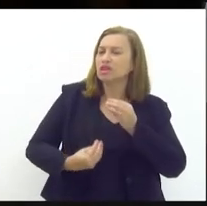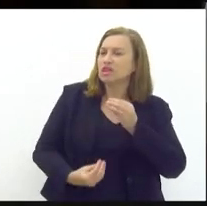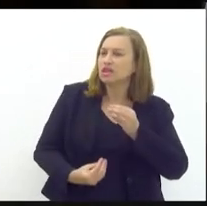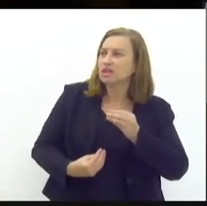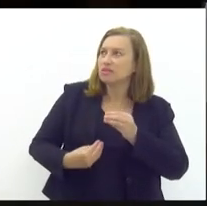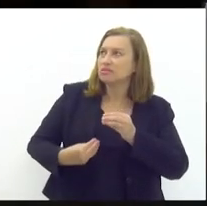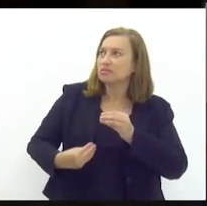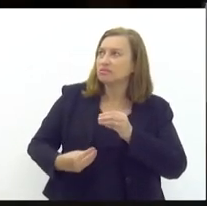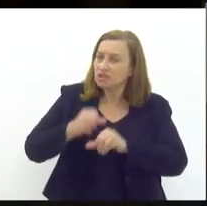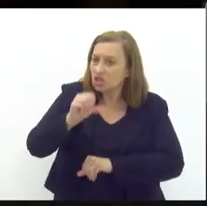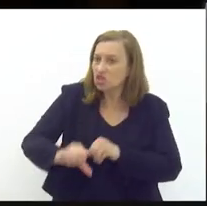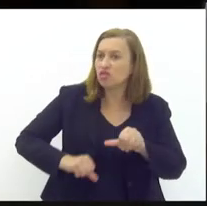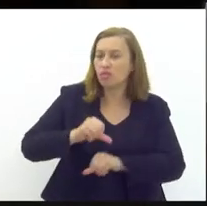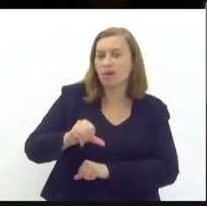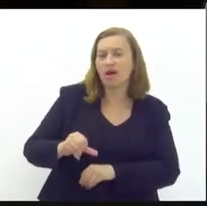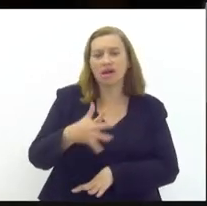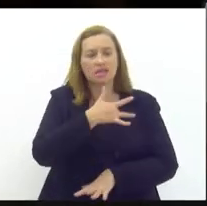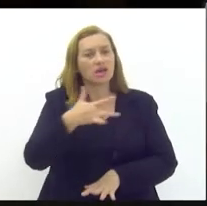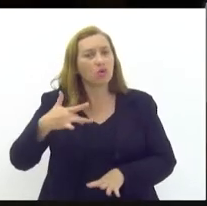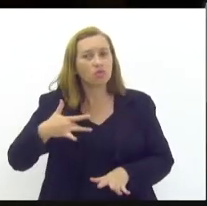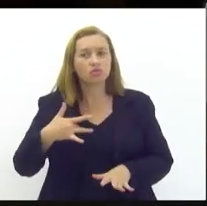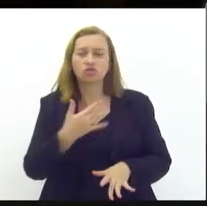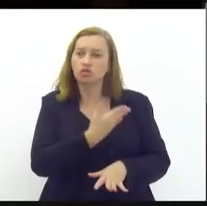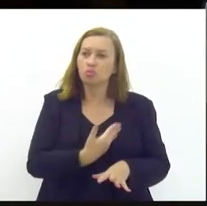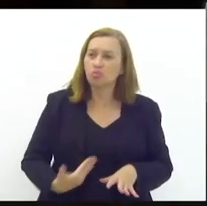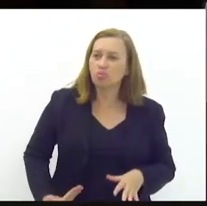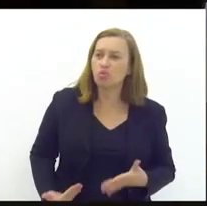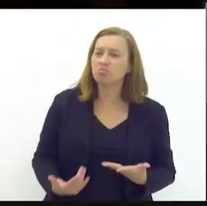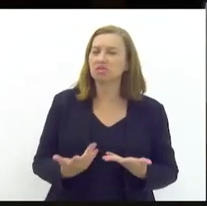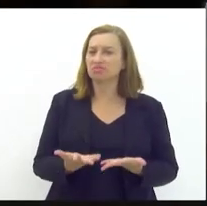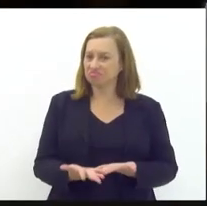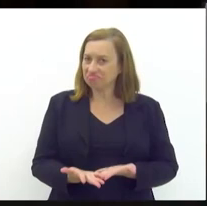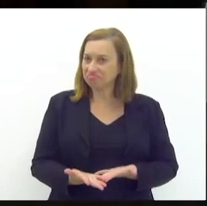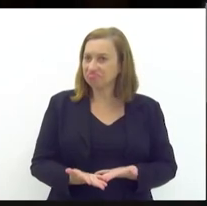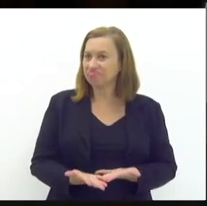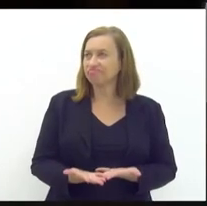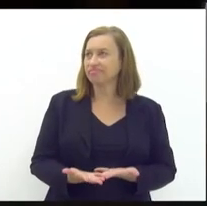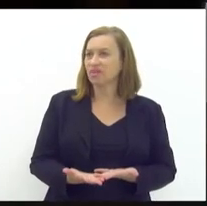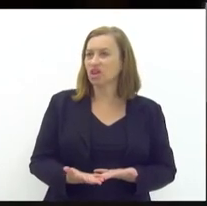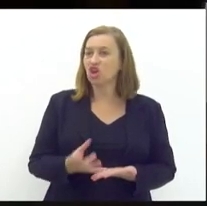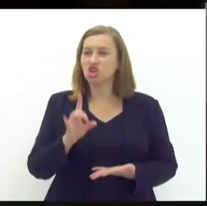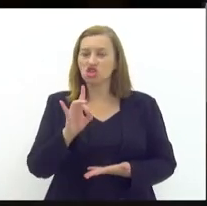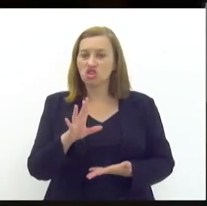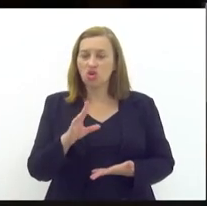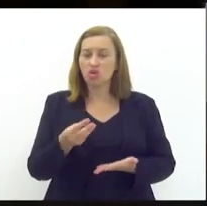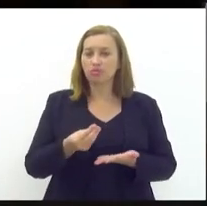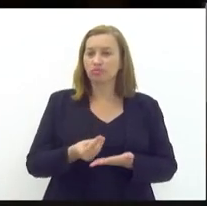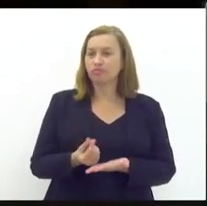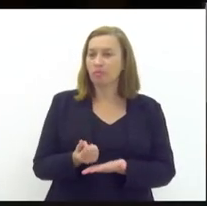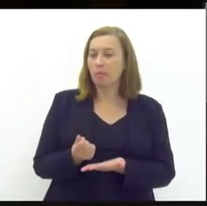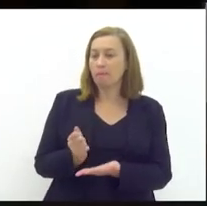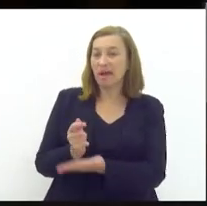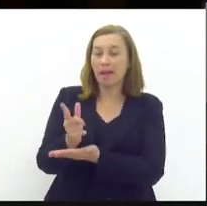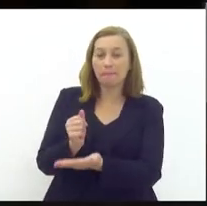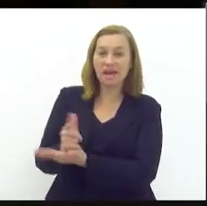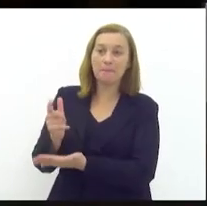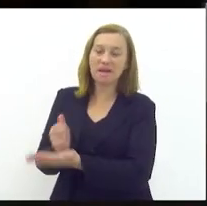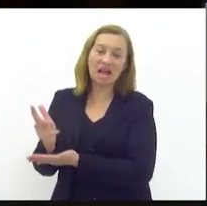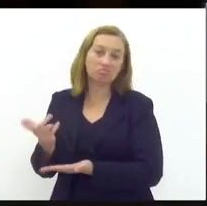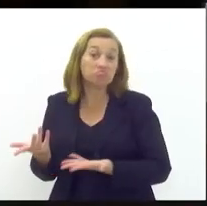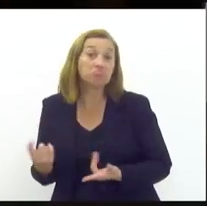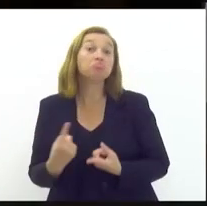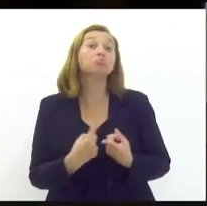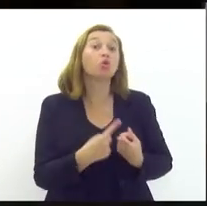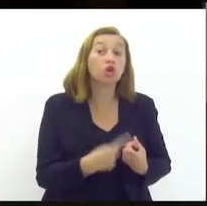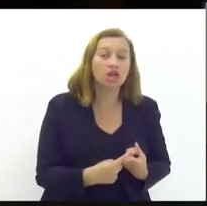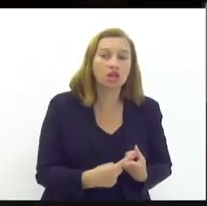a saúde educação pública sabe para isso e não adianta vó só dá dinheiro lá porque porque a gente passou